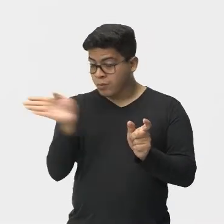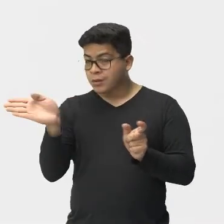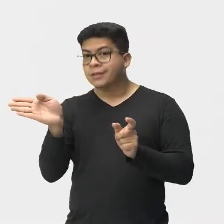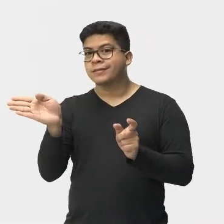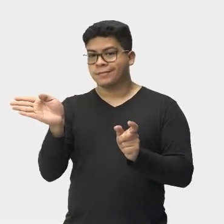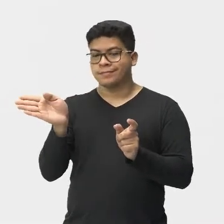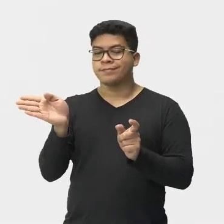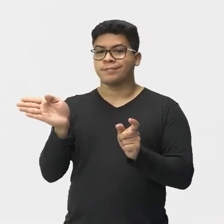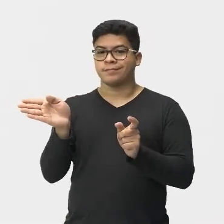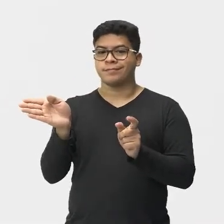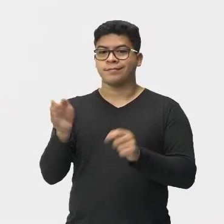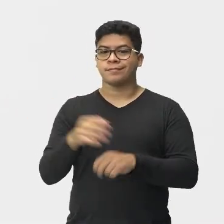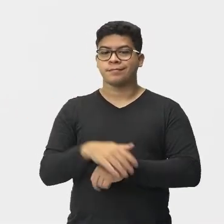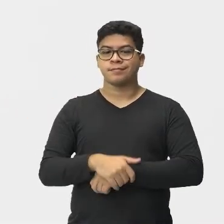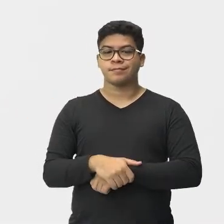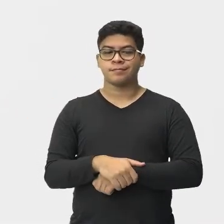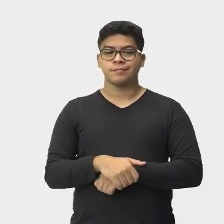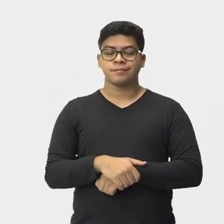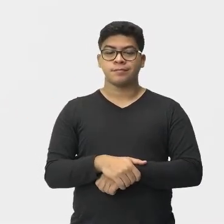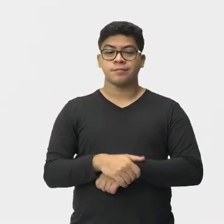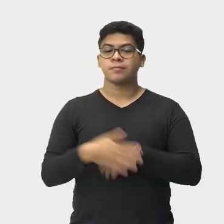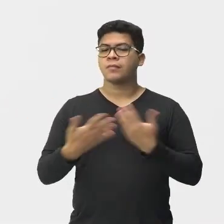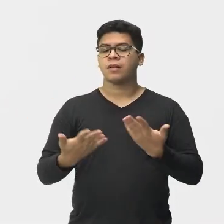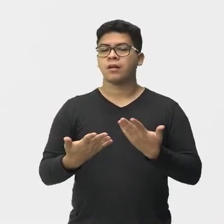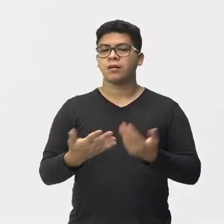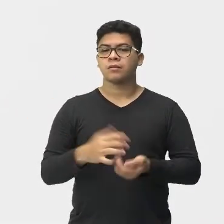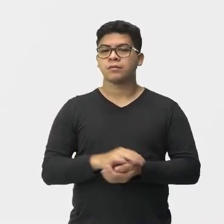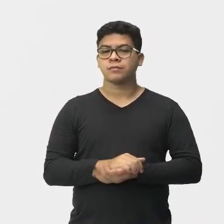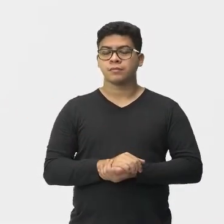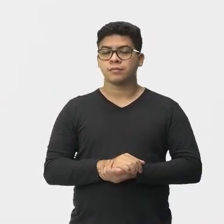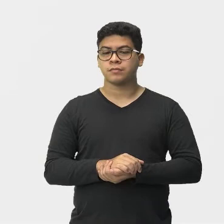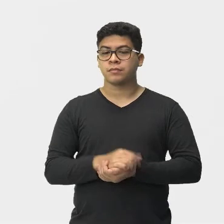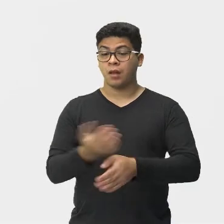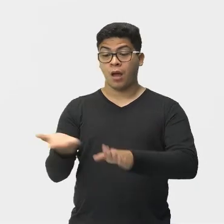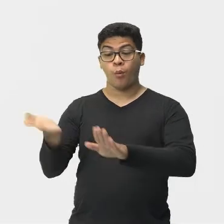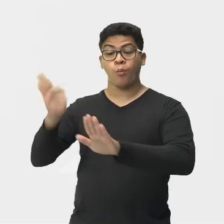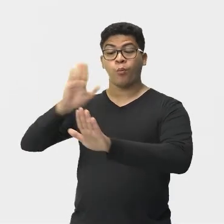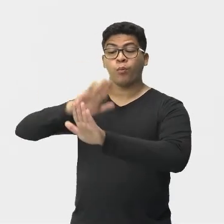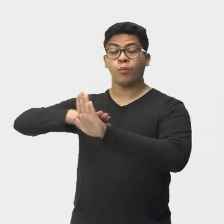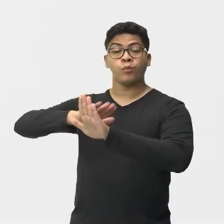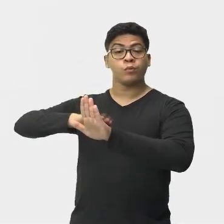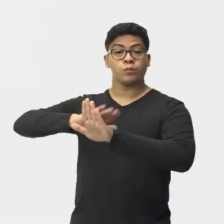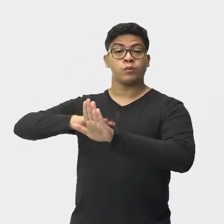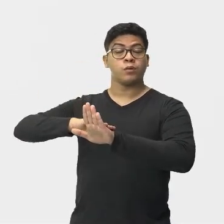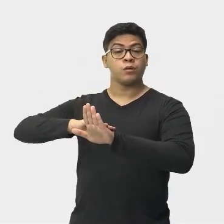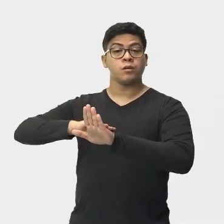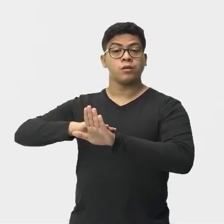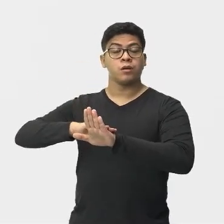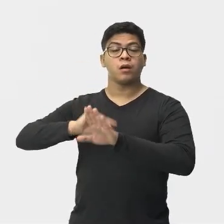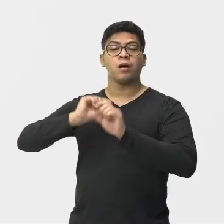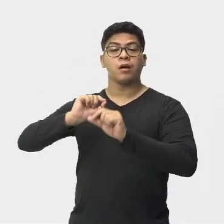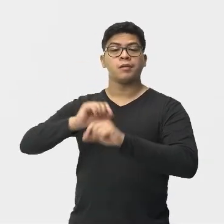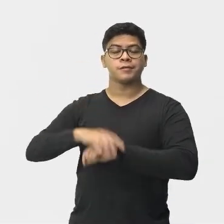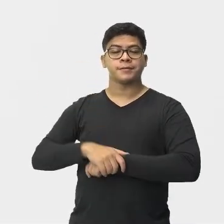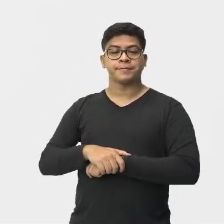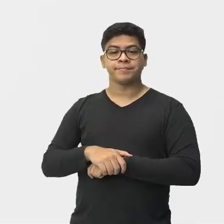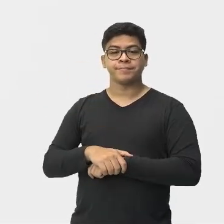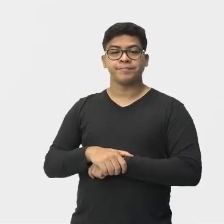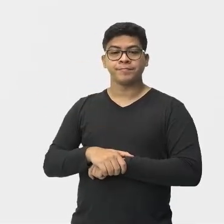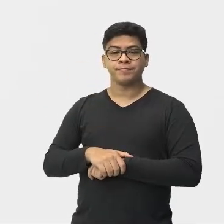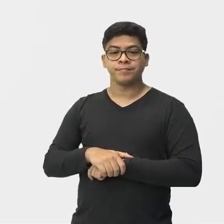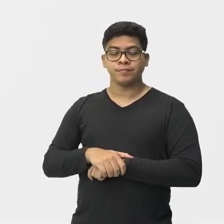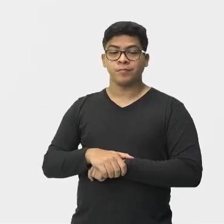estou perguntando, pido a quem, né? Ou para quem? Aqui tem uma resposta, o nosso